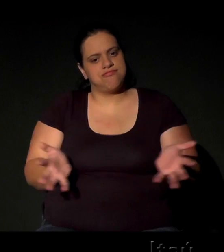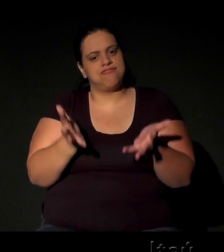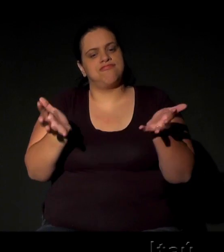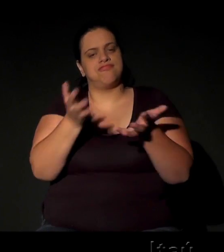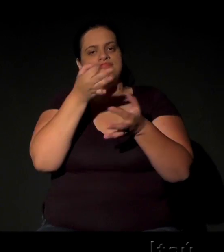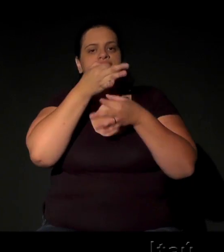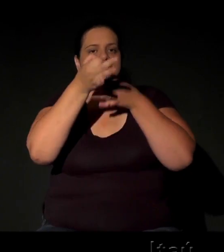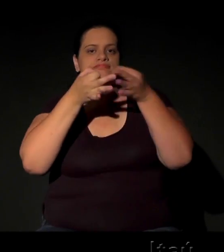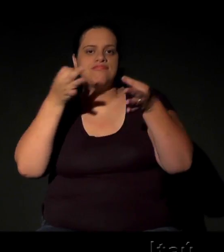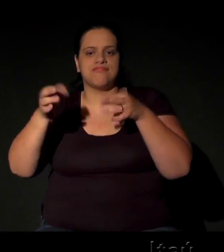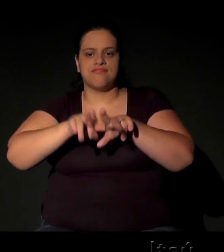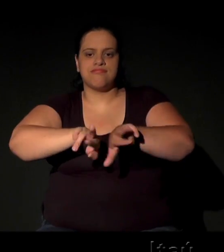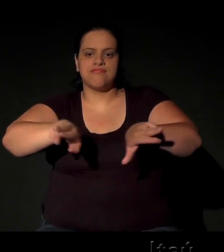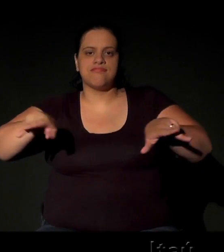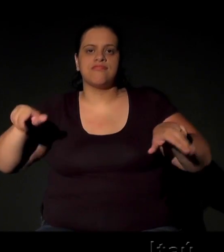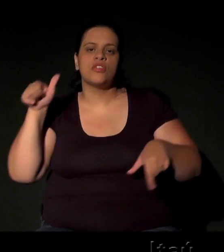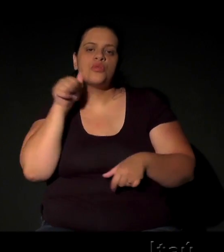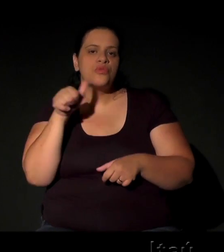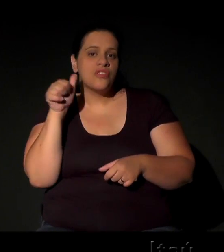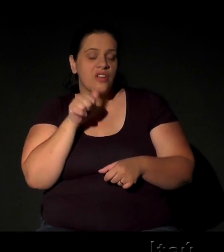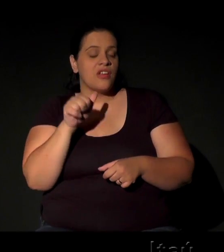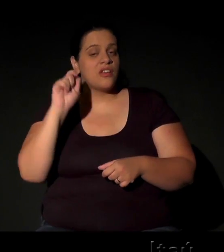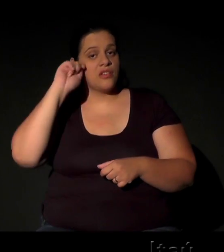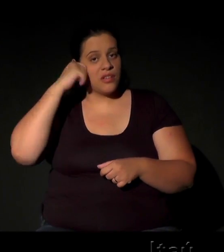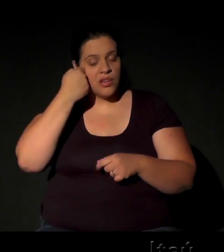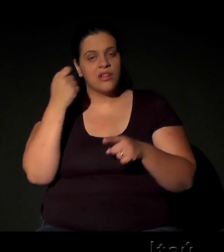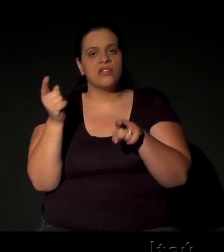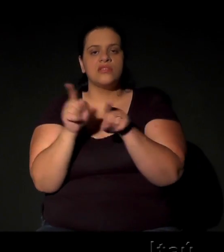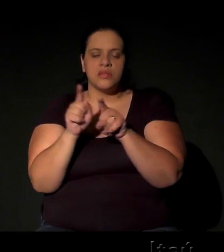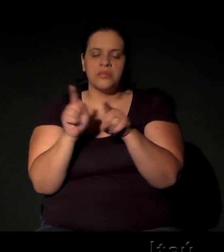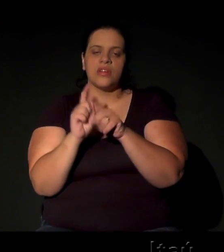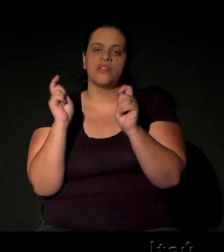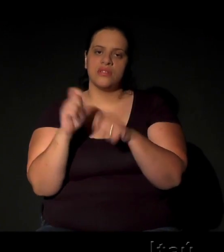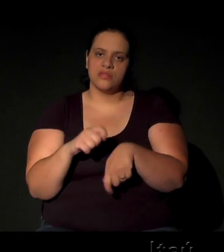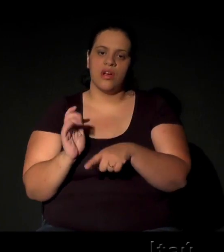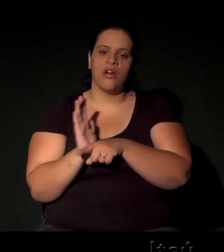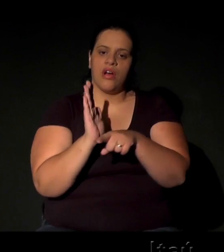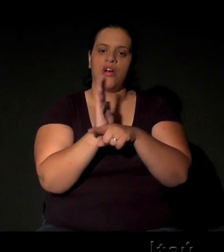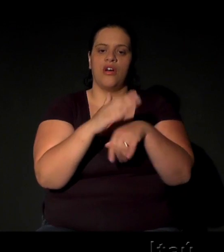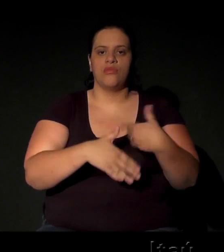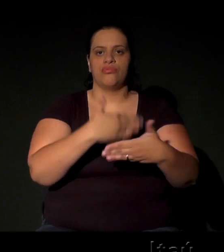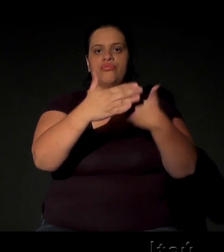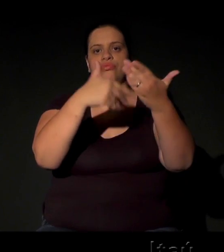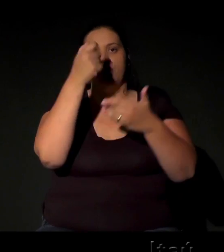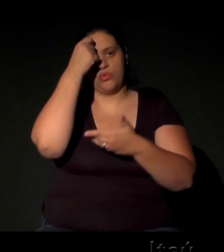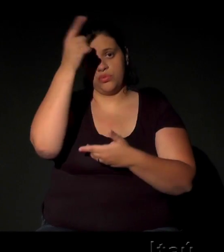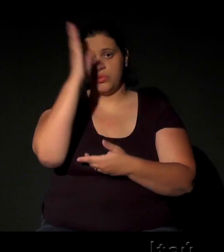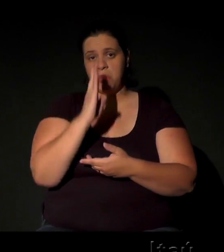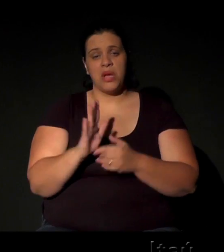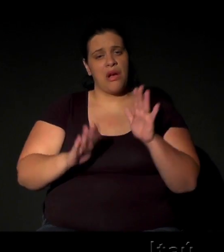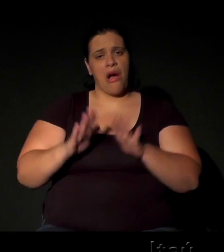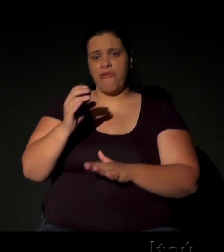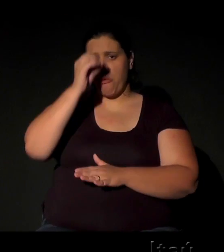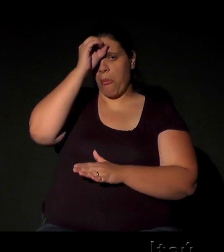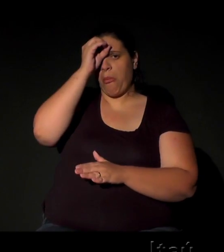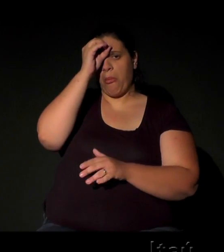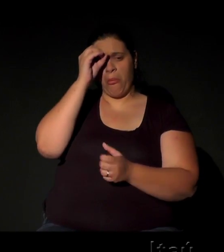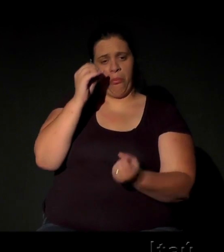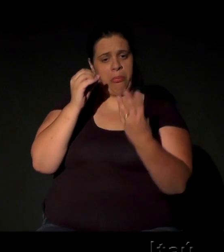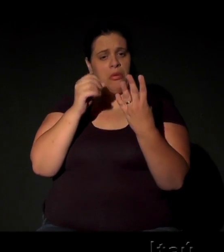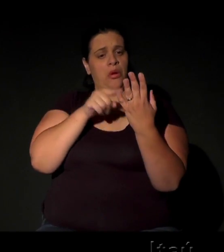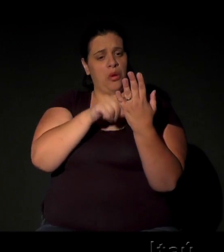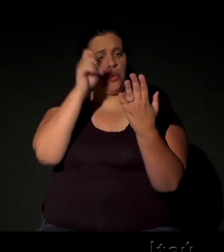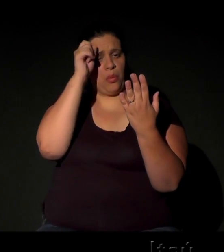dicções femininas negras e que contribuem tanto pra cultura brasileira e que muitas vezes a gente nem sabe que partiu desses